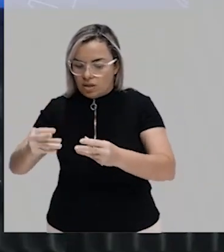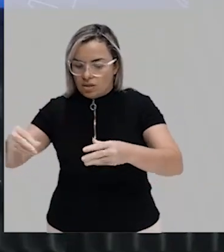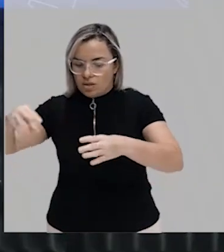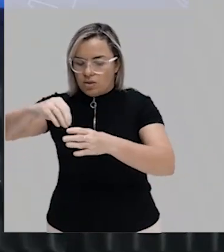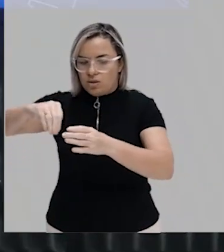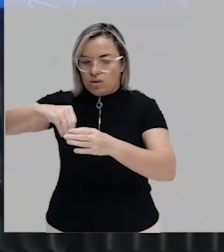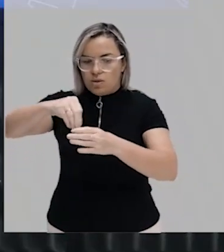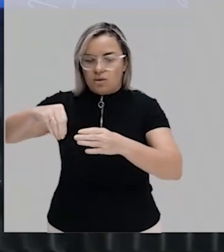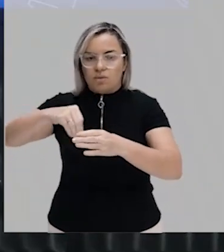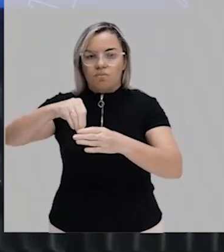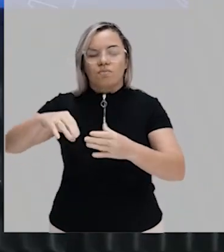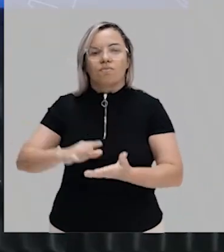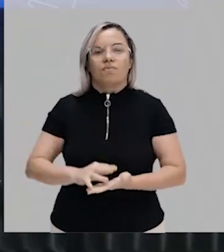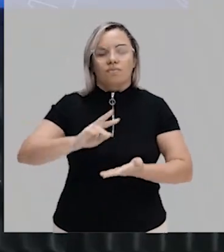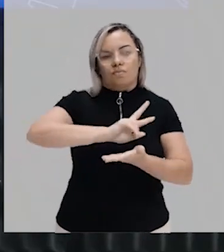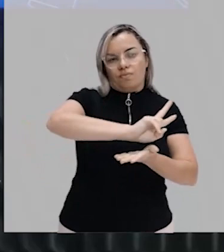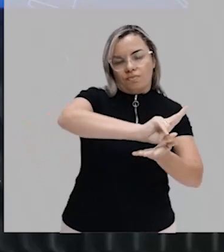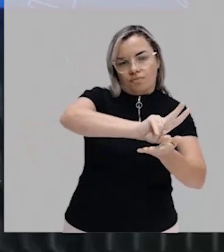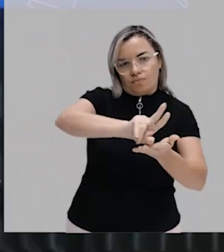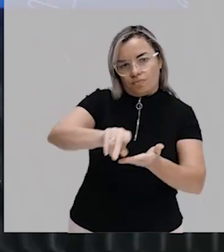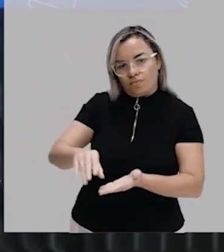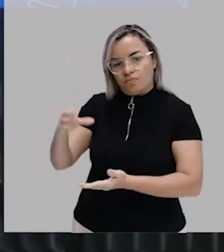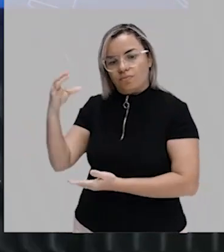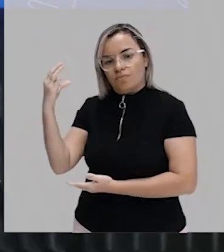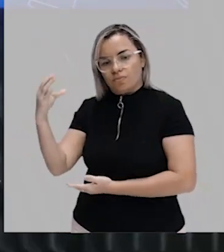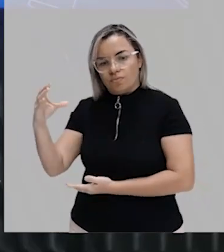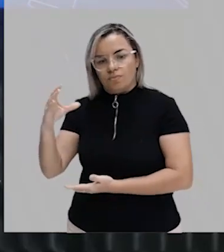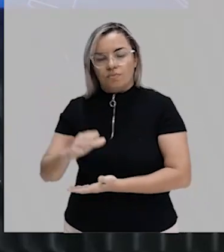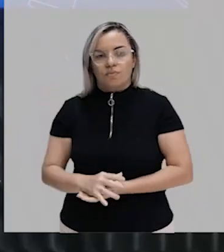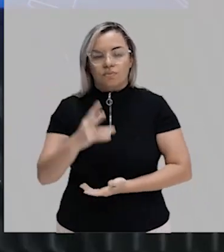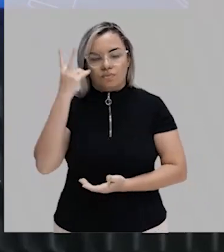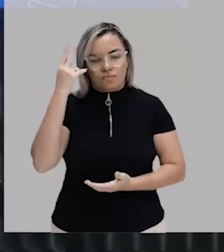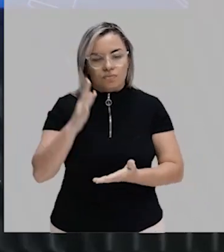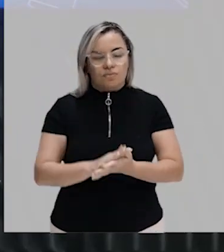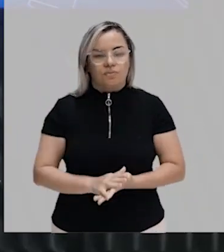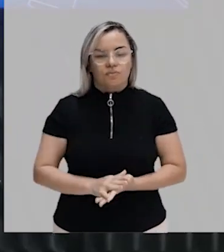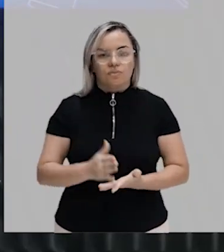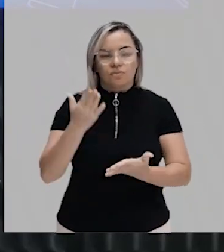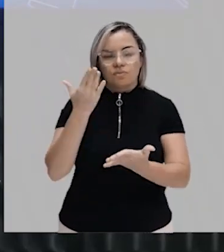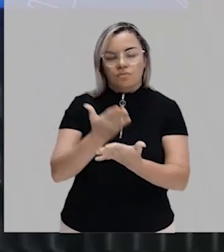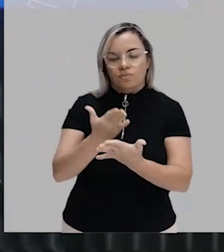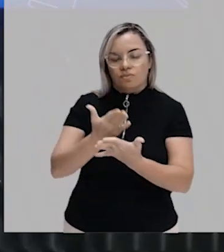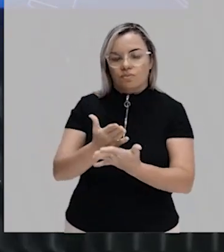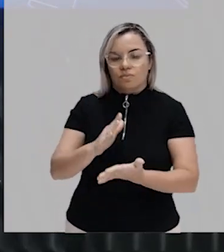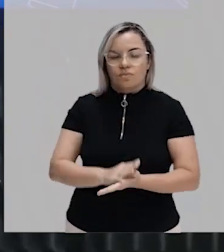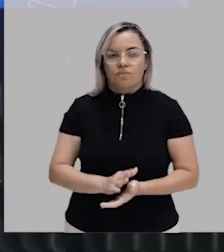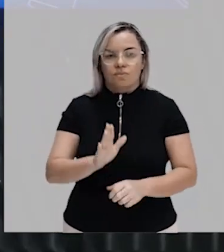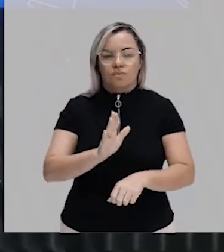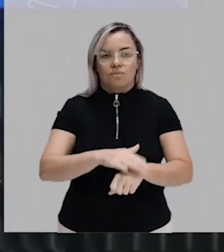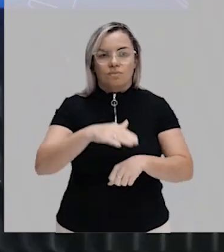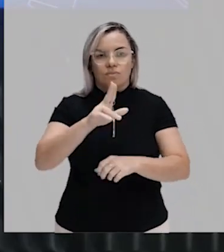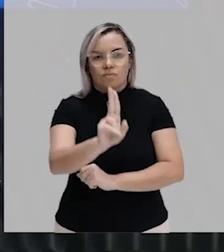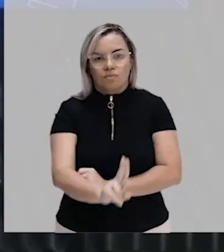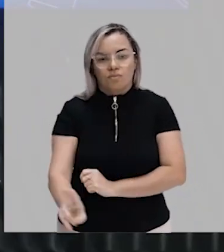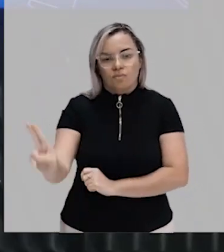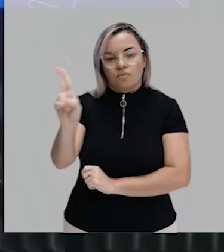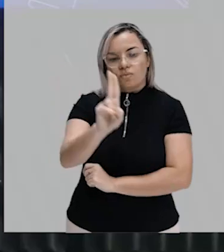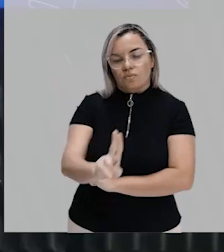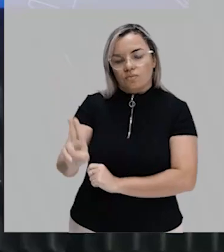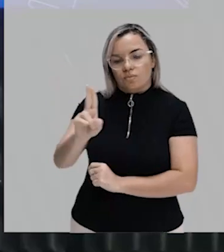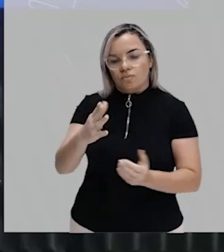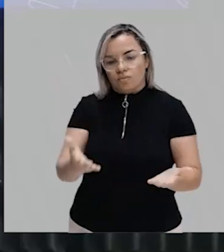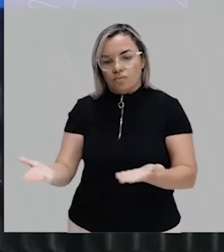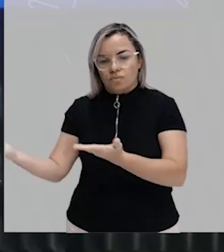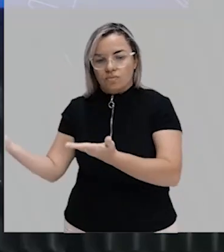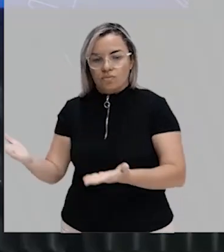existem diversos tipos de concentrações. Nós vamos trabalhar uma das mais utilizadas, é